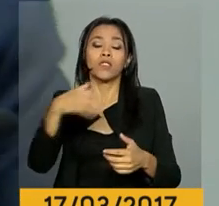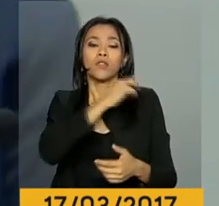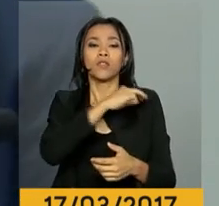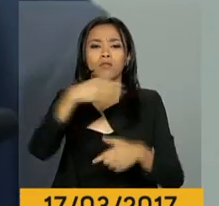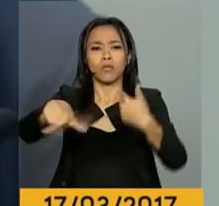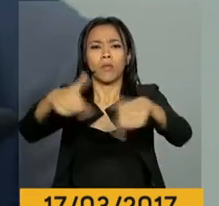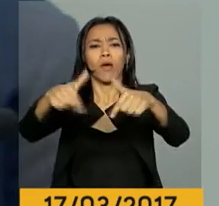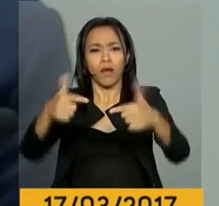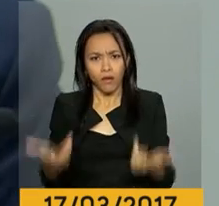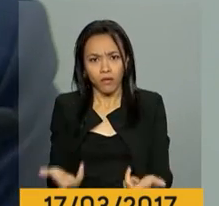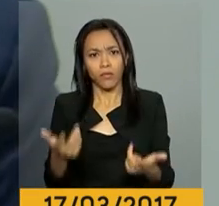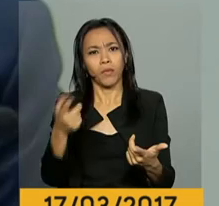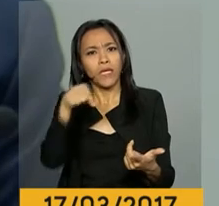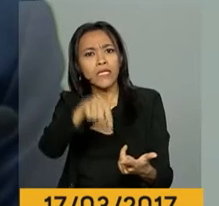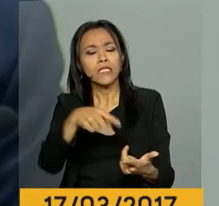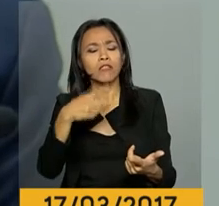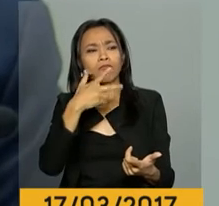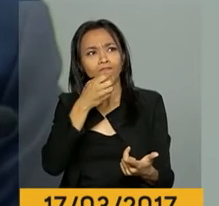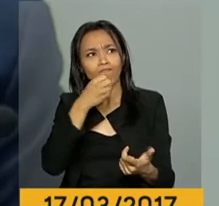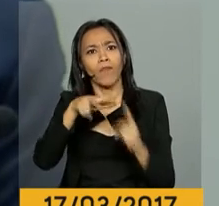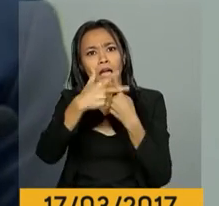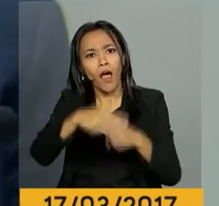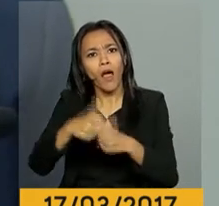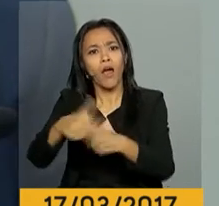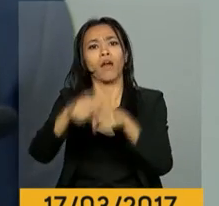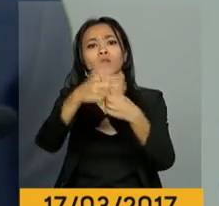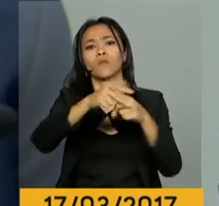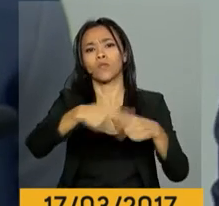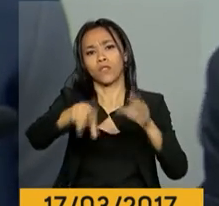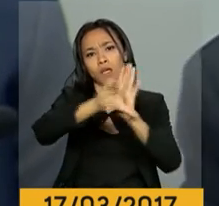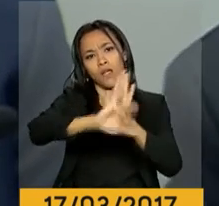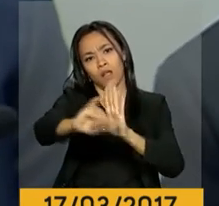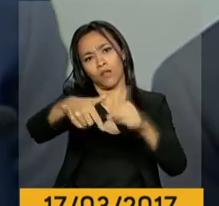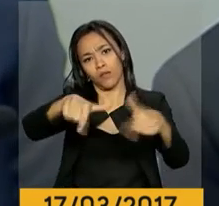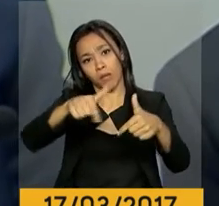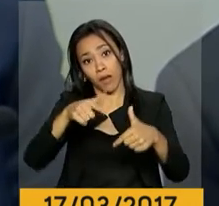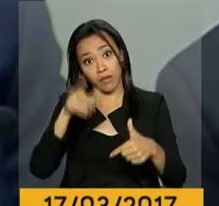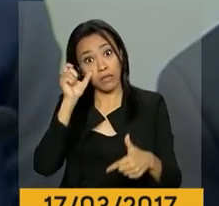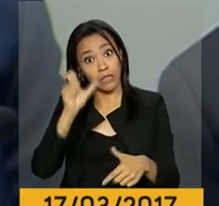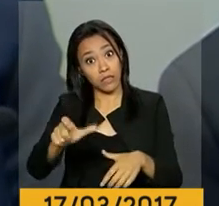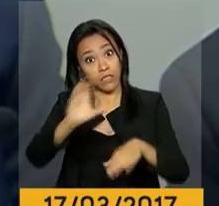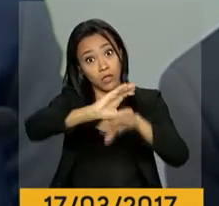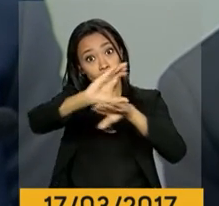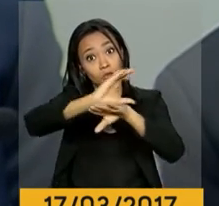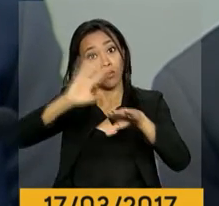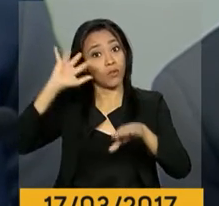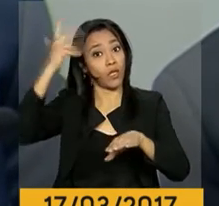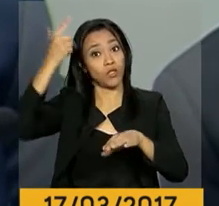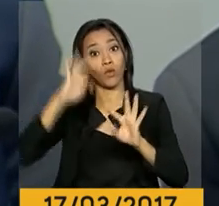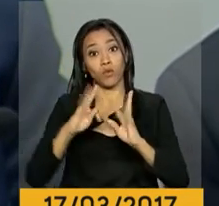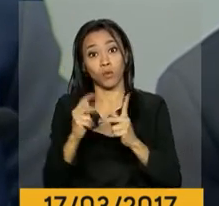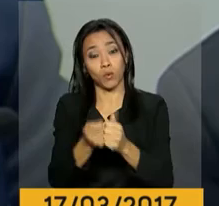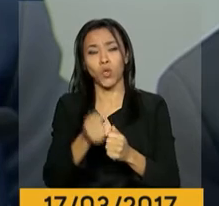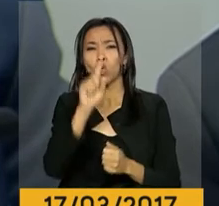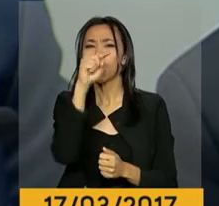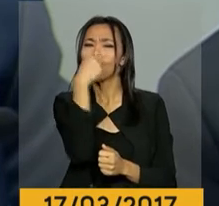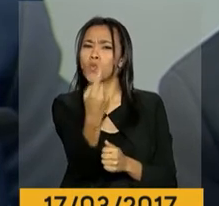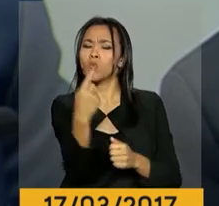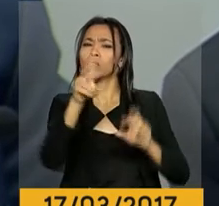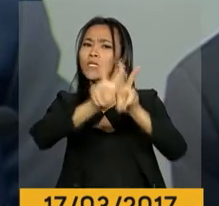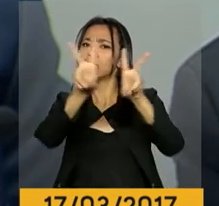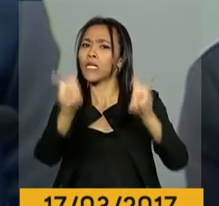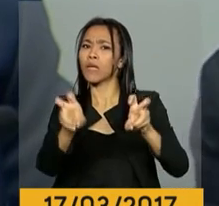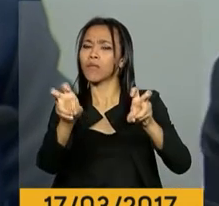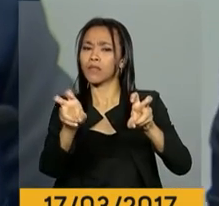sociais e modernizar a legislação trabalhista. E é interessante, vejam como a Constituição resolve tudo. Um dos principais